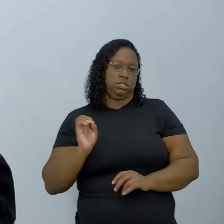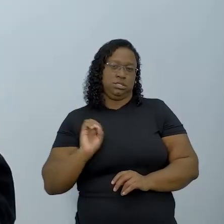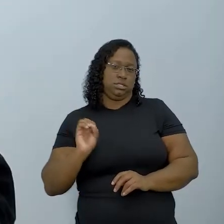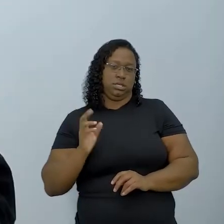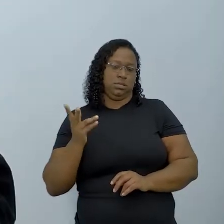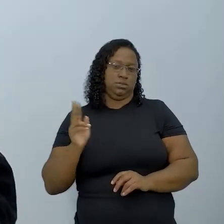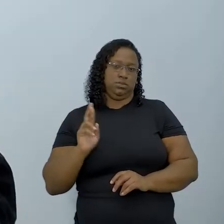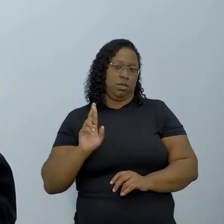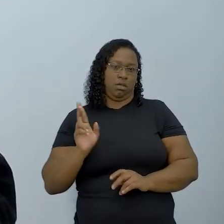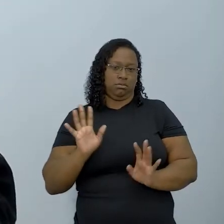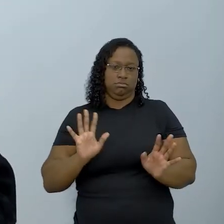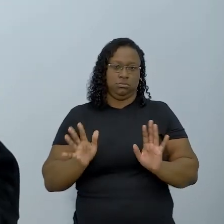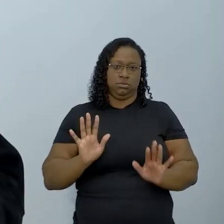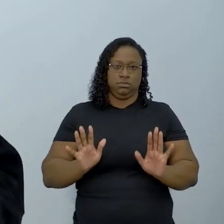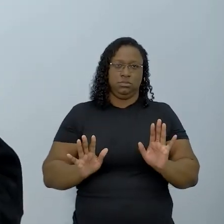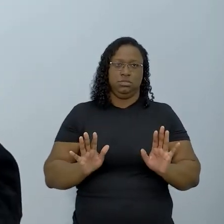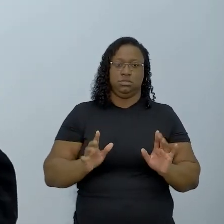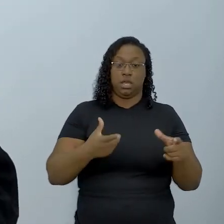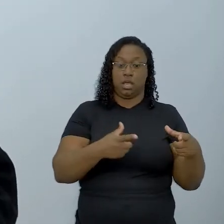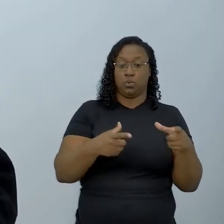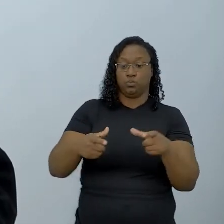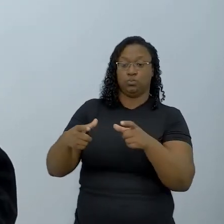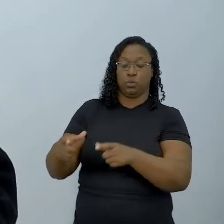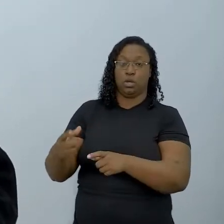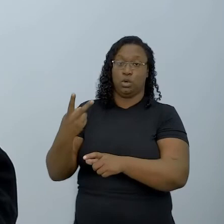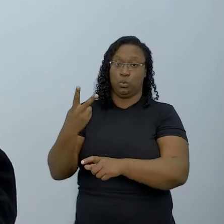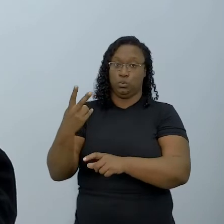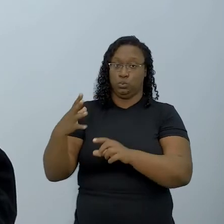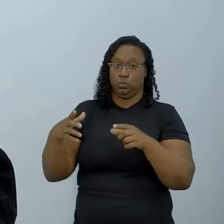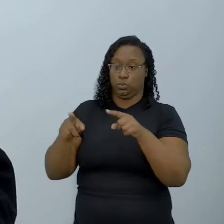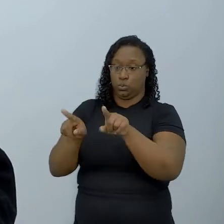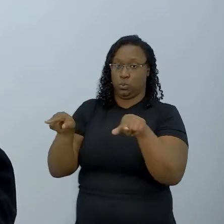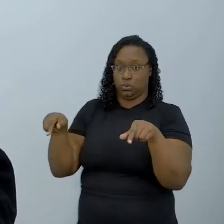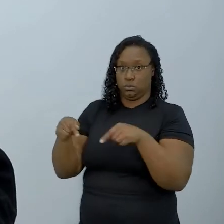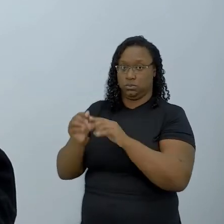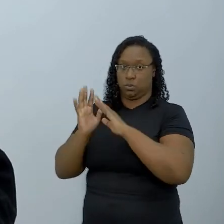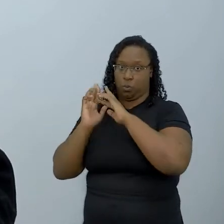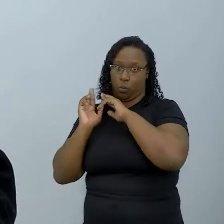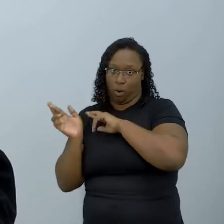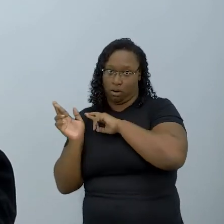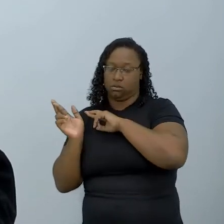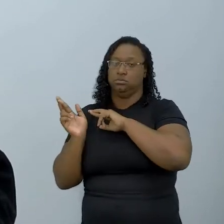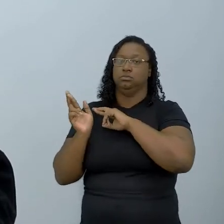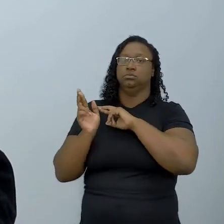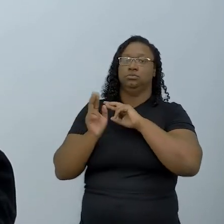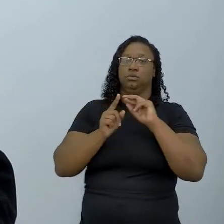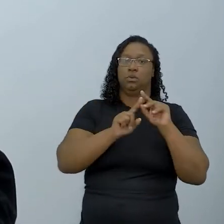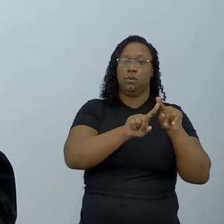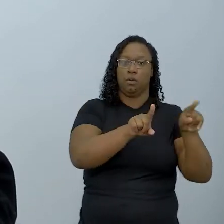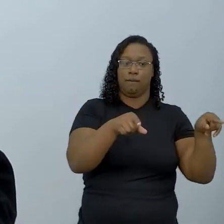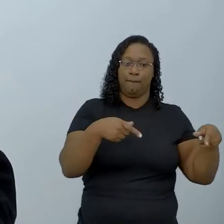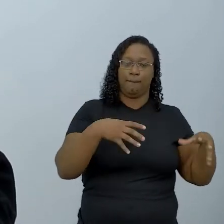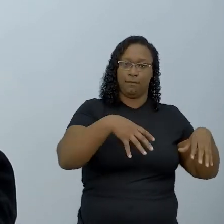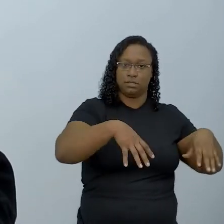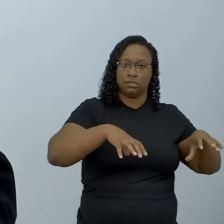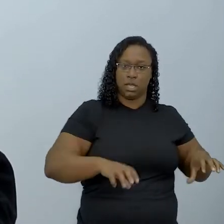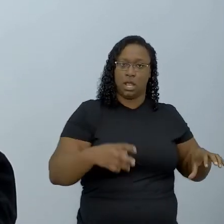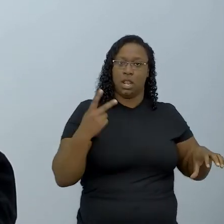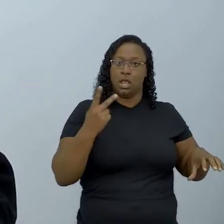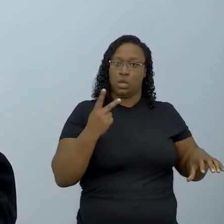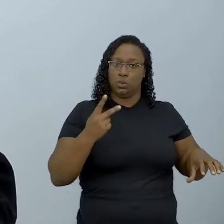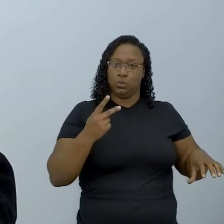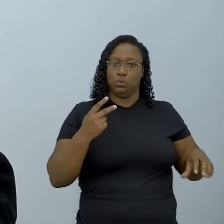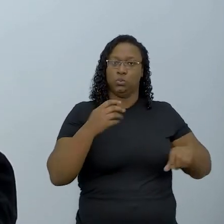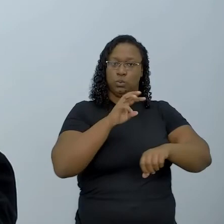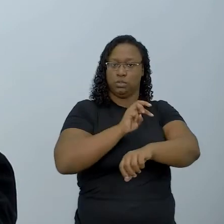Tem dois quartos, a sala, tem dois banheiros. É grandinha, hein?